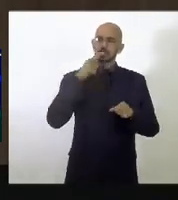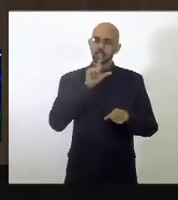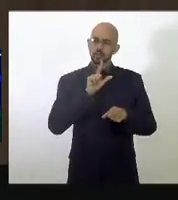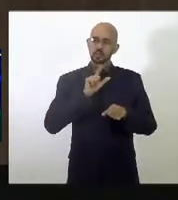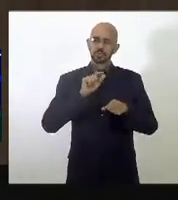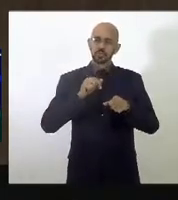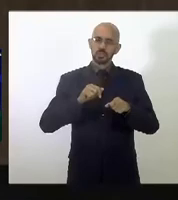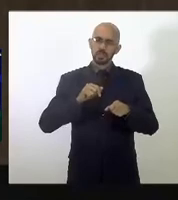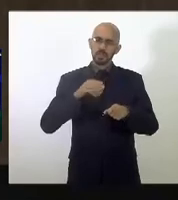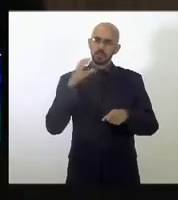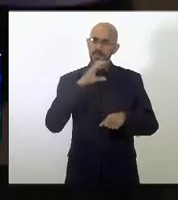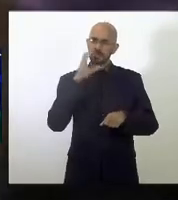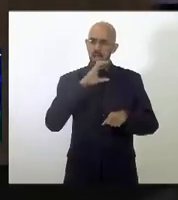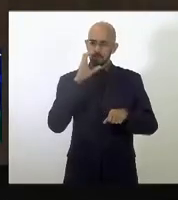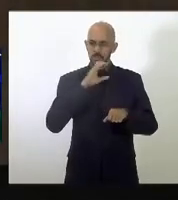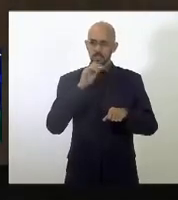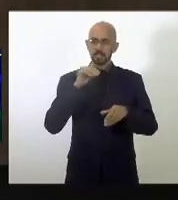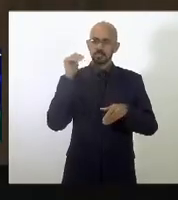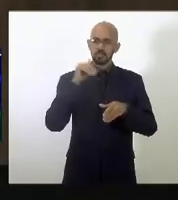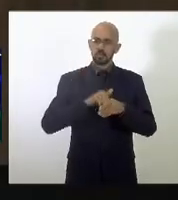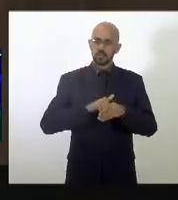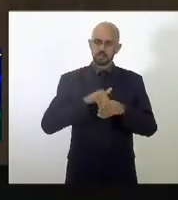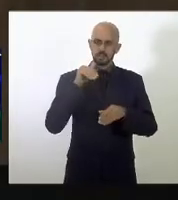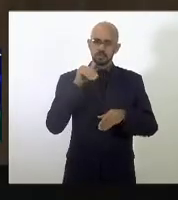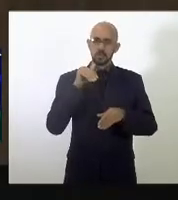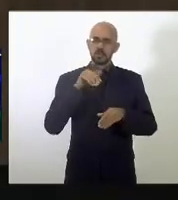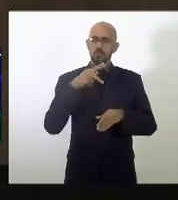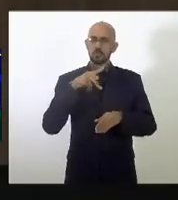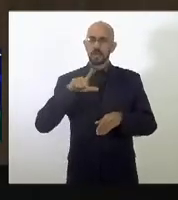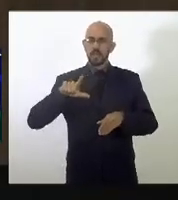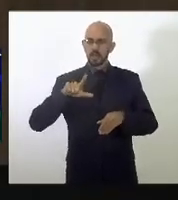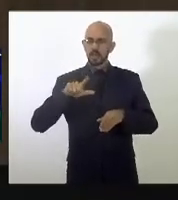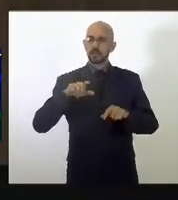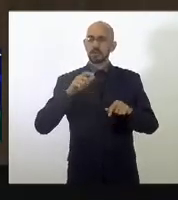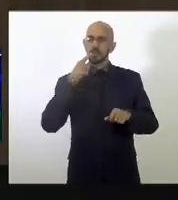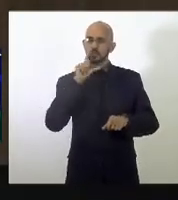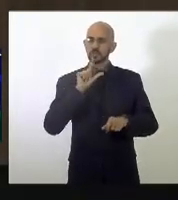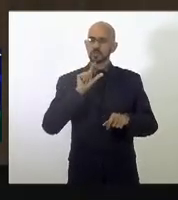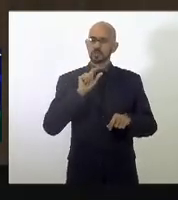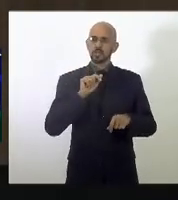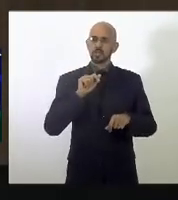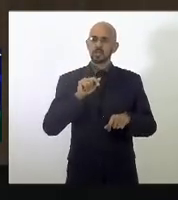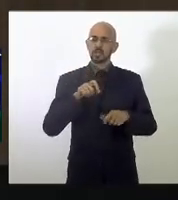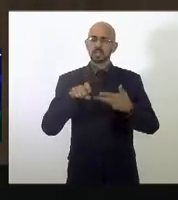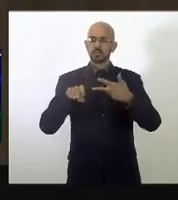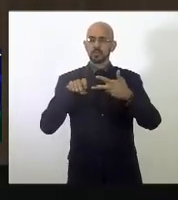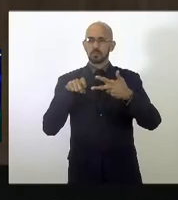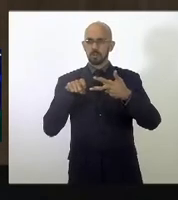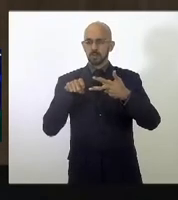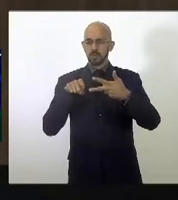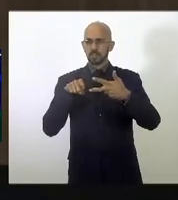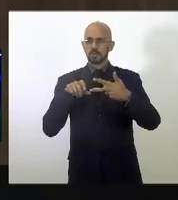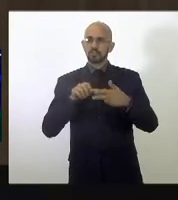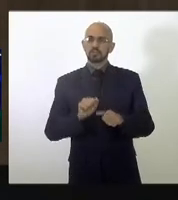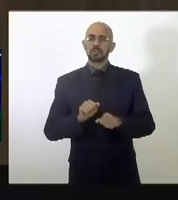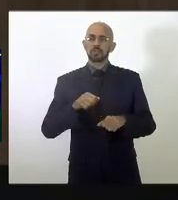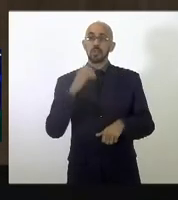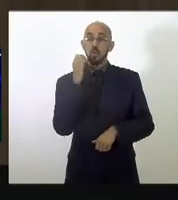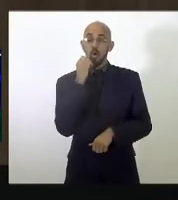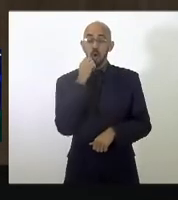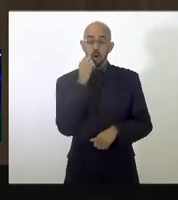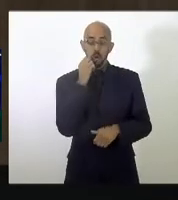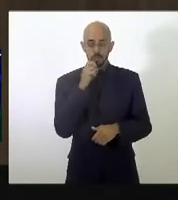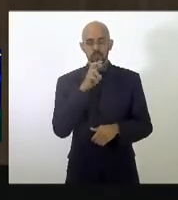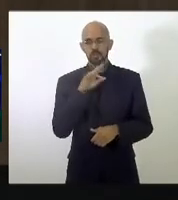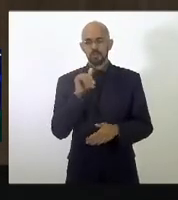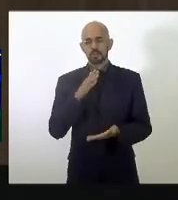mais celeridade a esse projeto de lei para que ele fosse ao executivo e, obviamente, ser